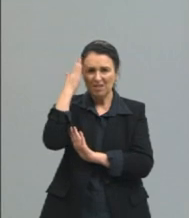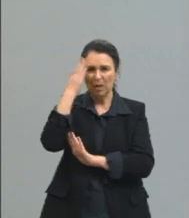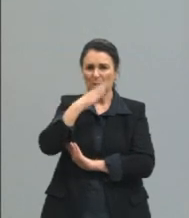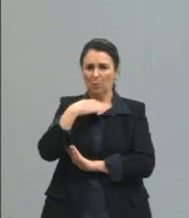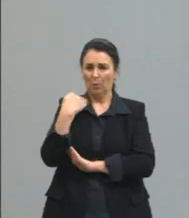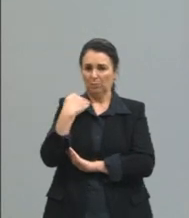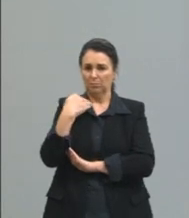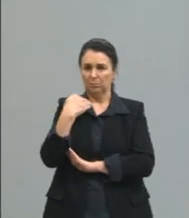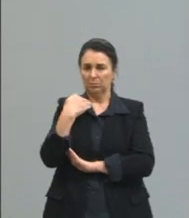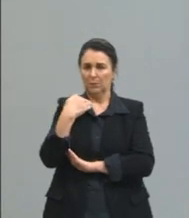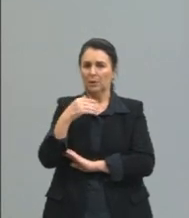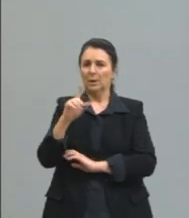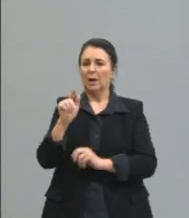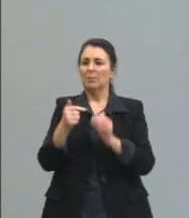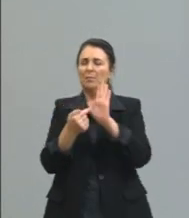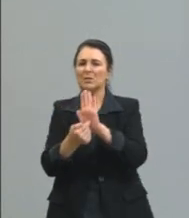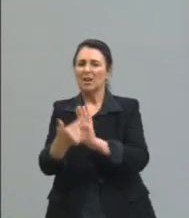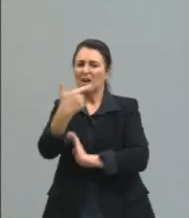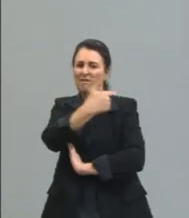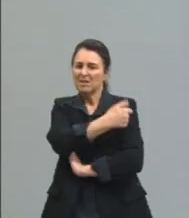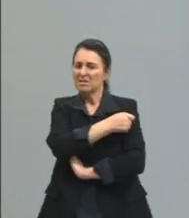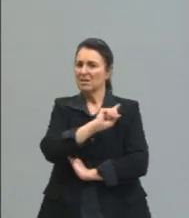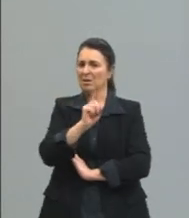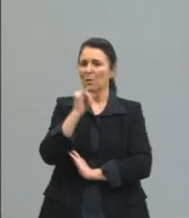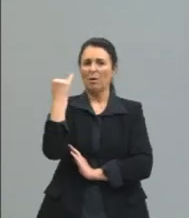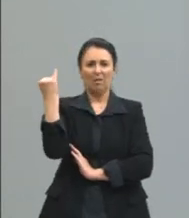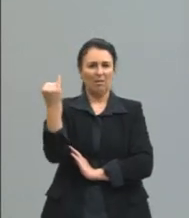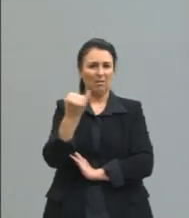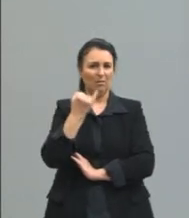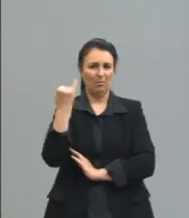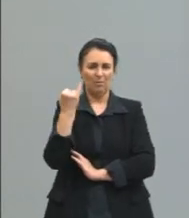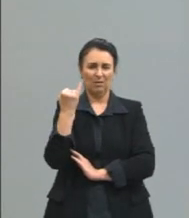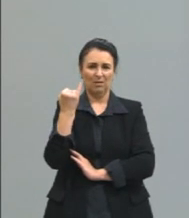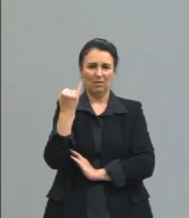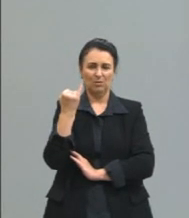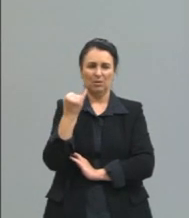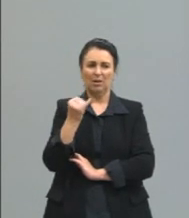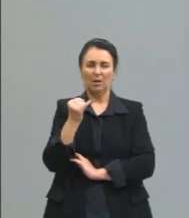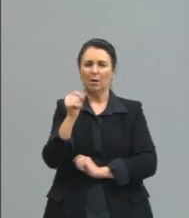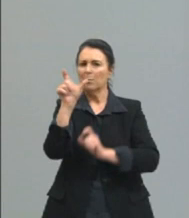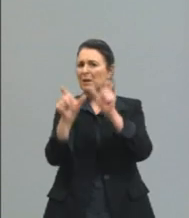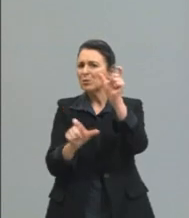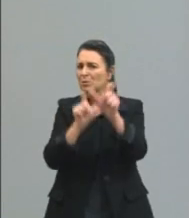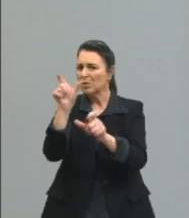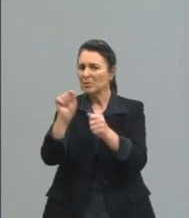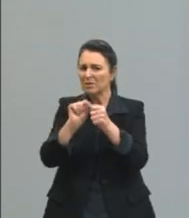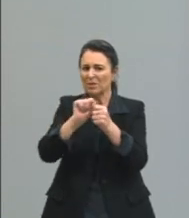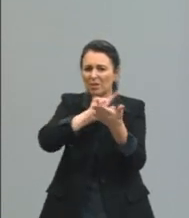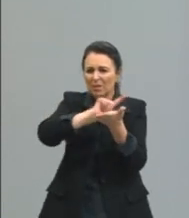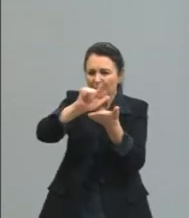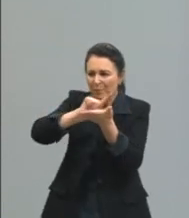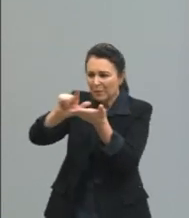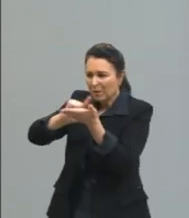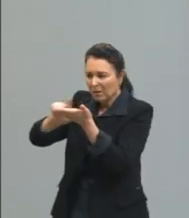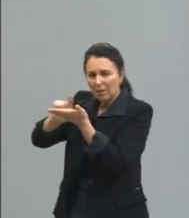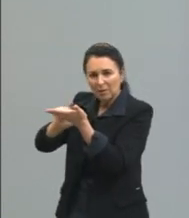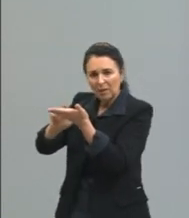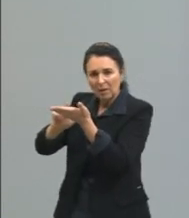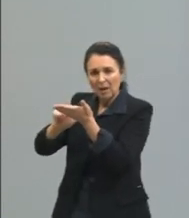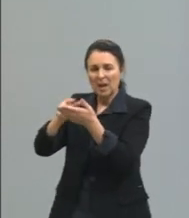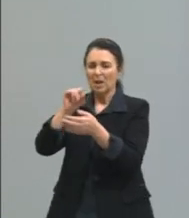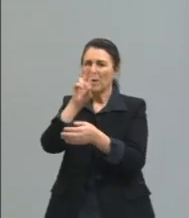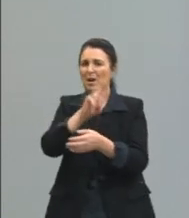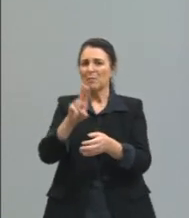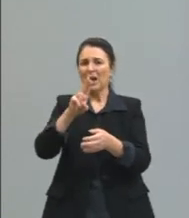não era importante, embora não admitisse de modo algum deixar os homens da higiene meter o tal ferro em suas virilhas.